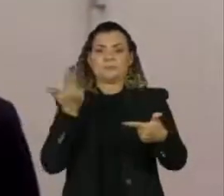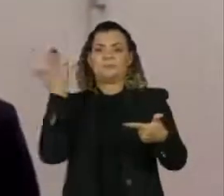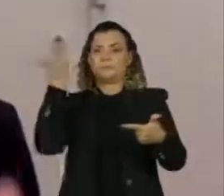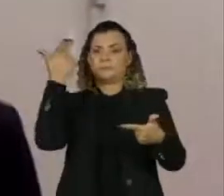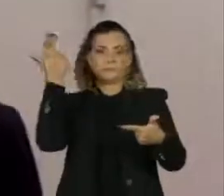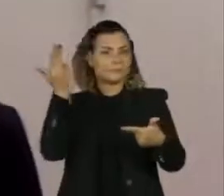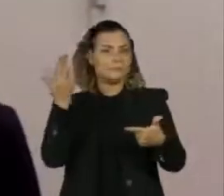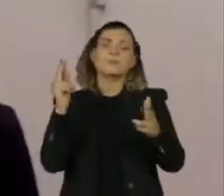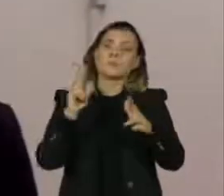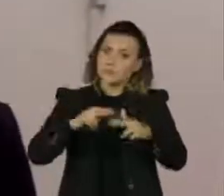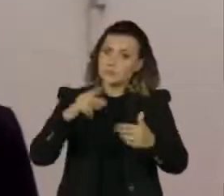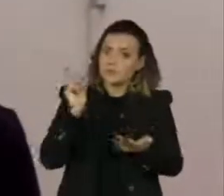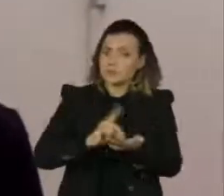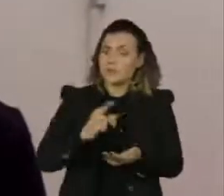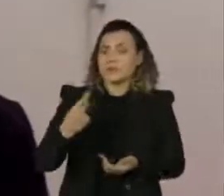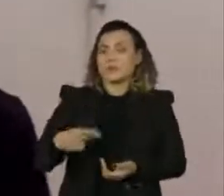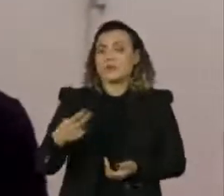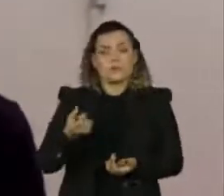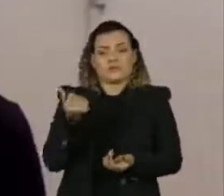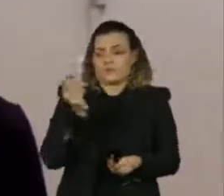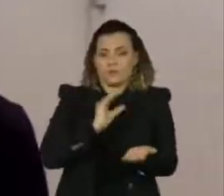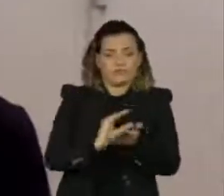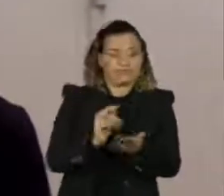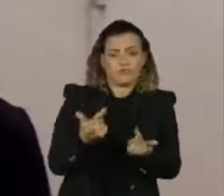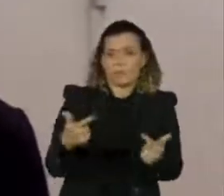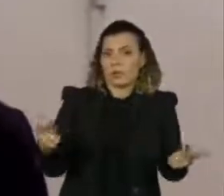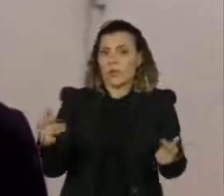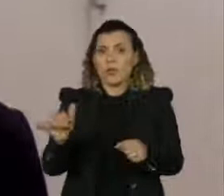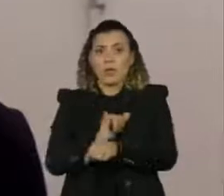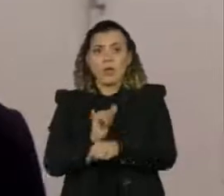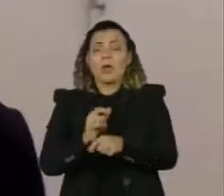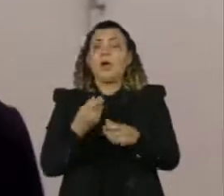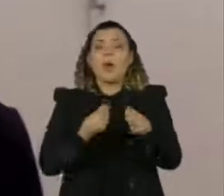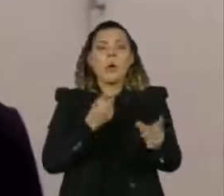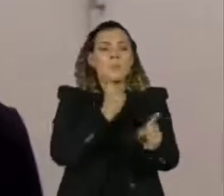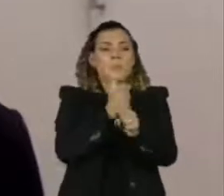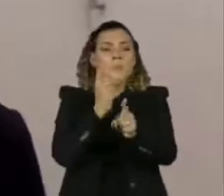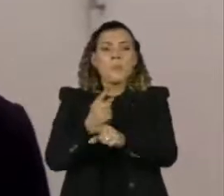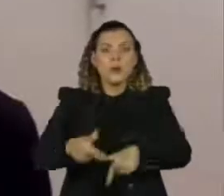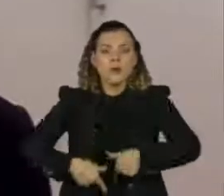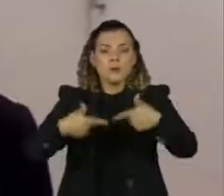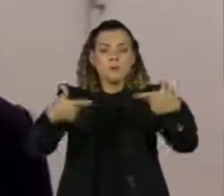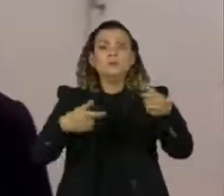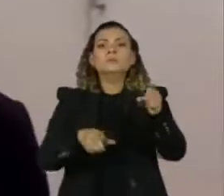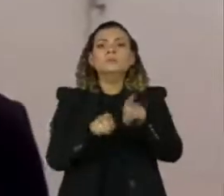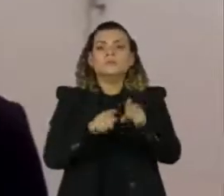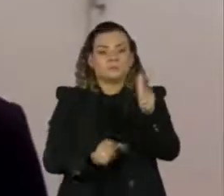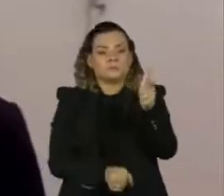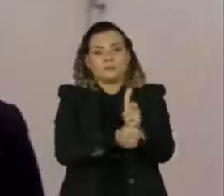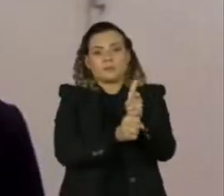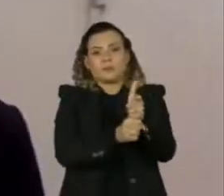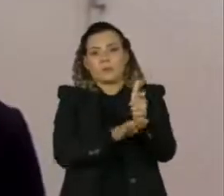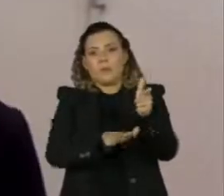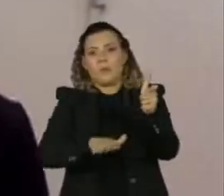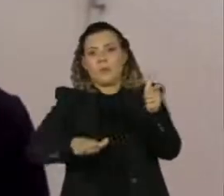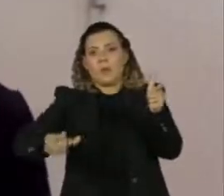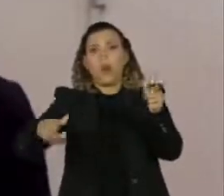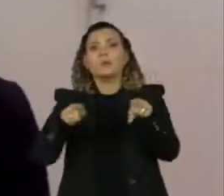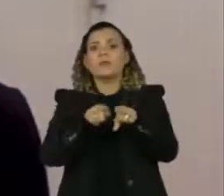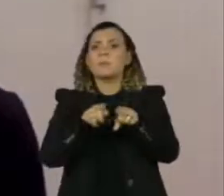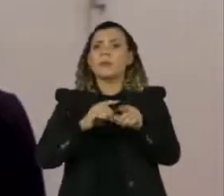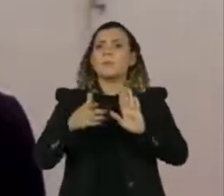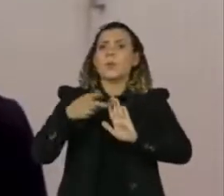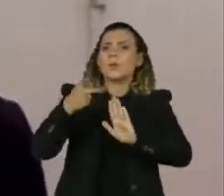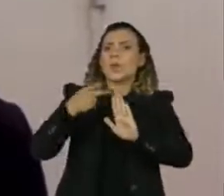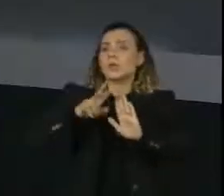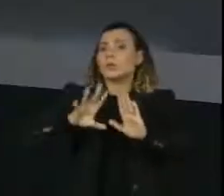controle esvaziada, sem recurso, com mecanismos de rastreamento de armas e munições revogados por portarias. Então, a